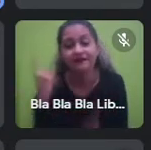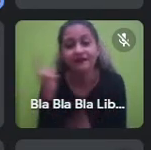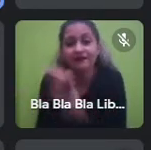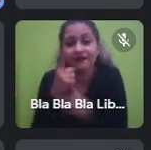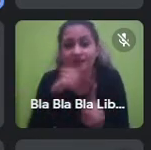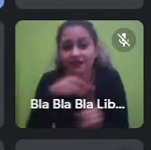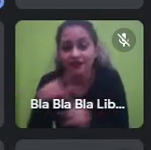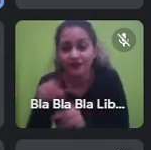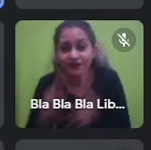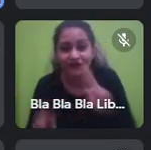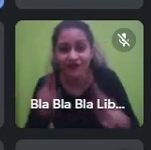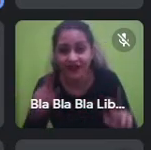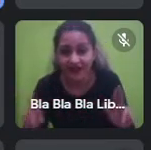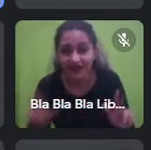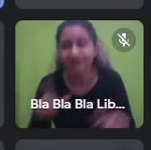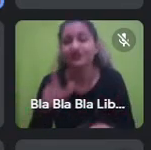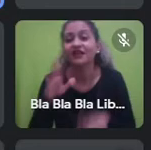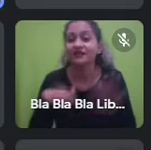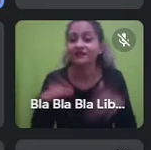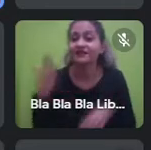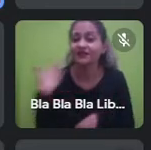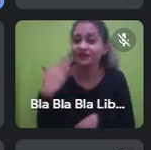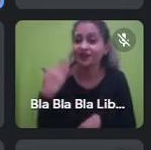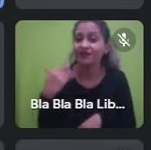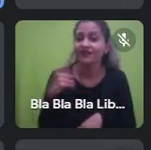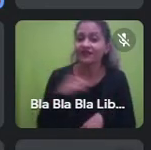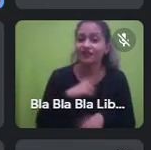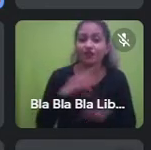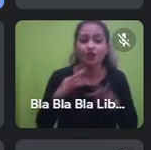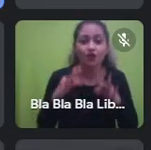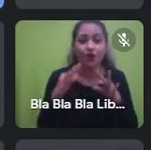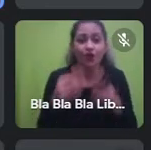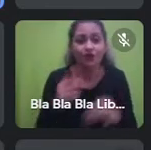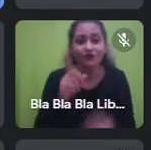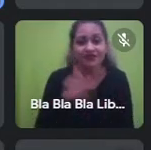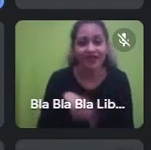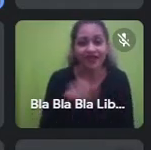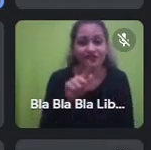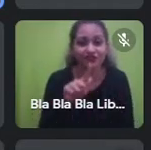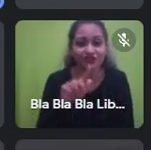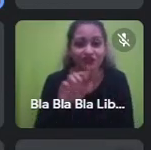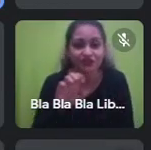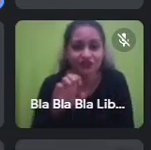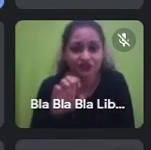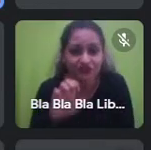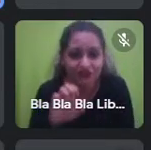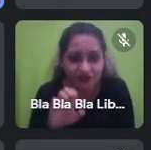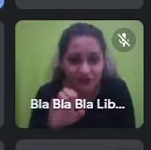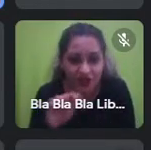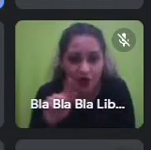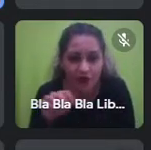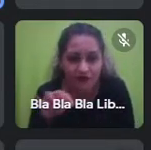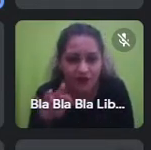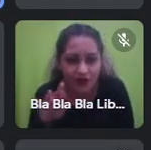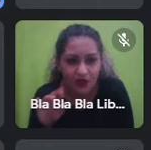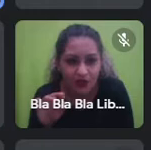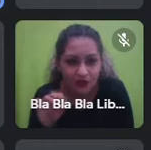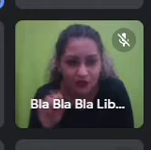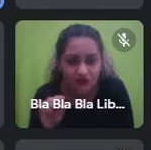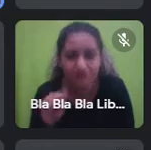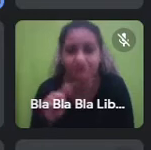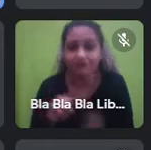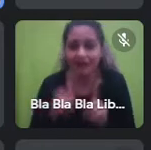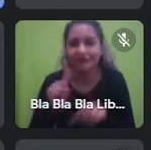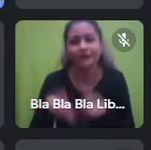e realmente, nós achávamos que todos eram geófagos, mas aqui no laboratório, com a excelência das nossas professoras